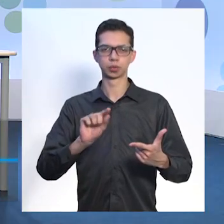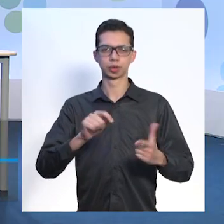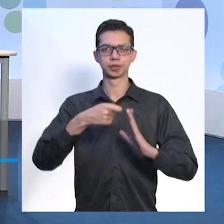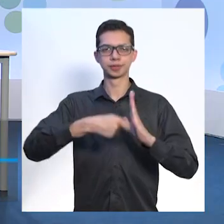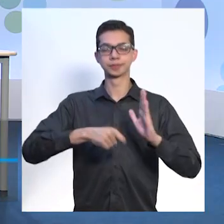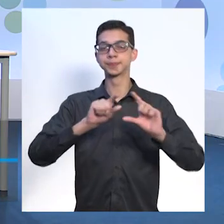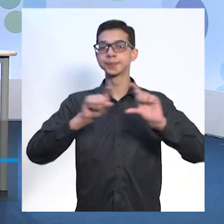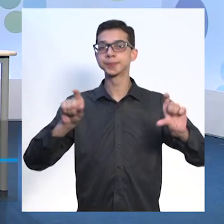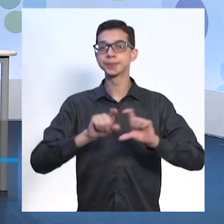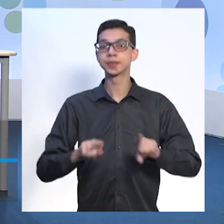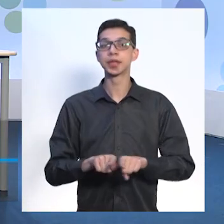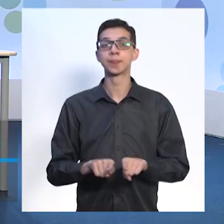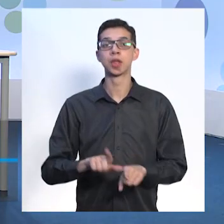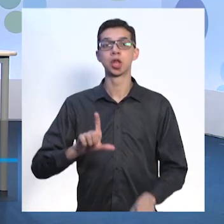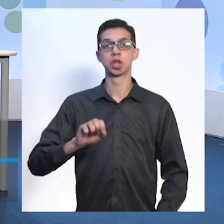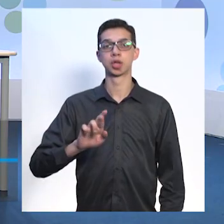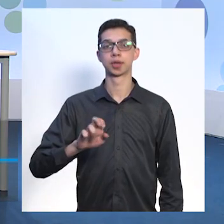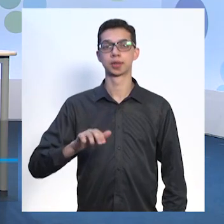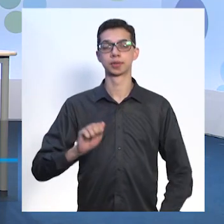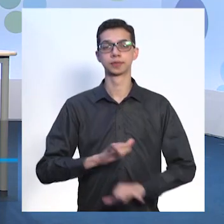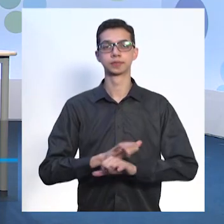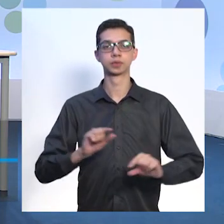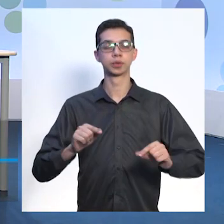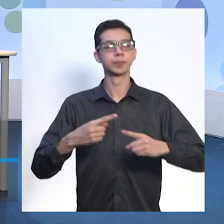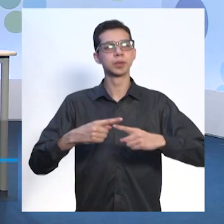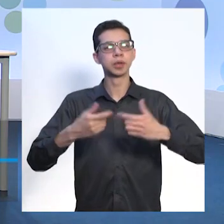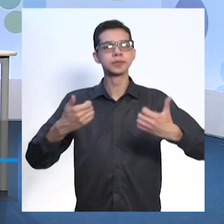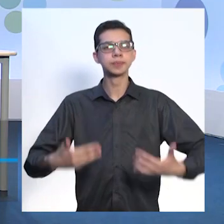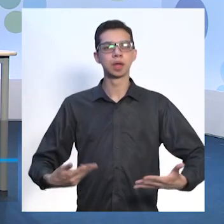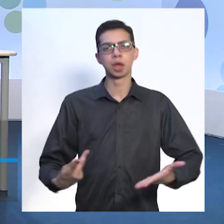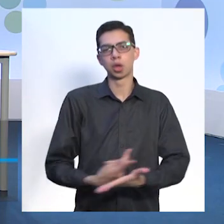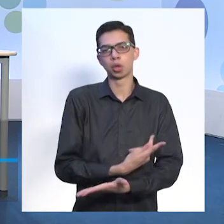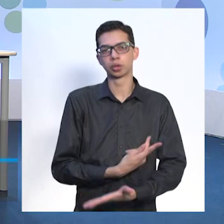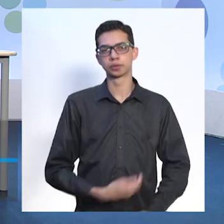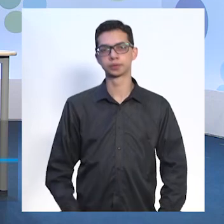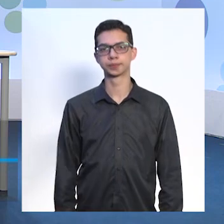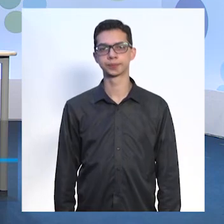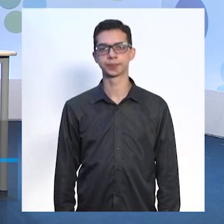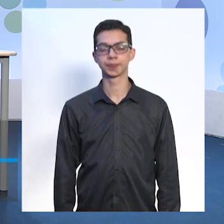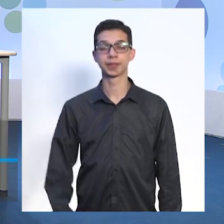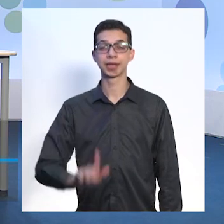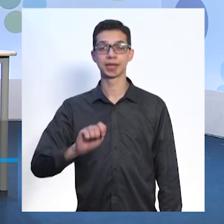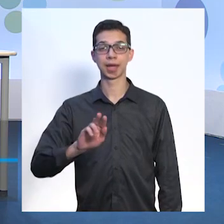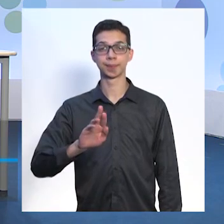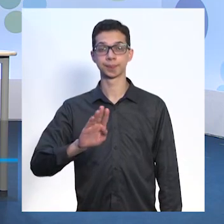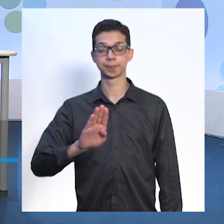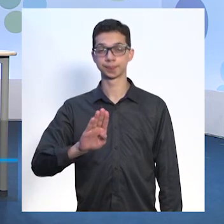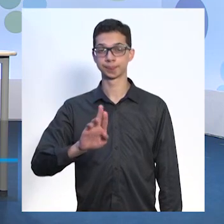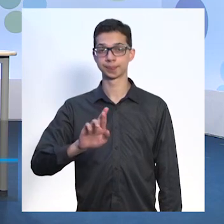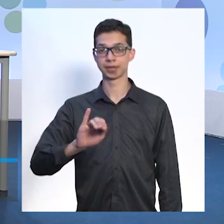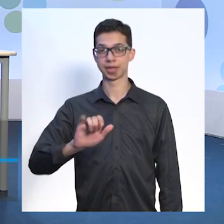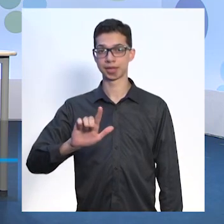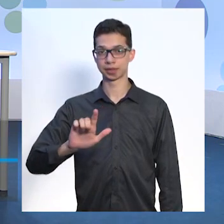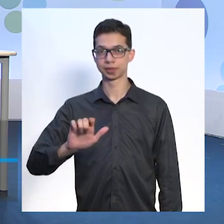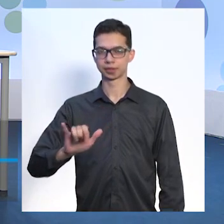A Lorena, porque está notificando sobre acontecido. A Gabriele, notícia porque ela é curta